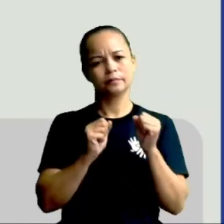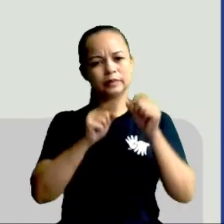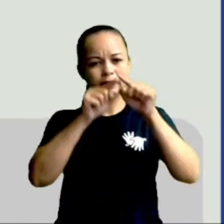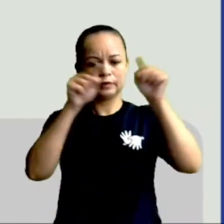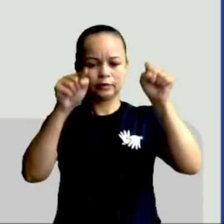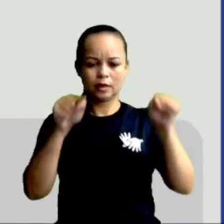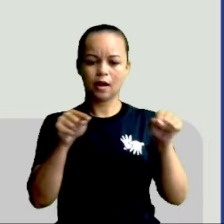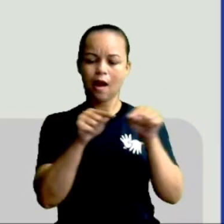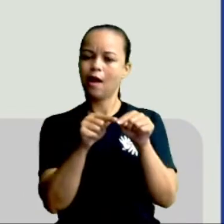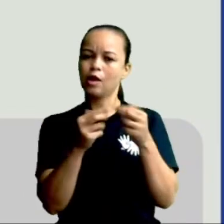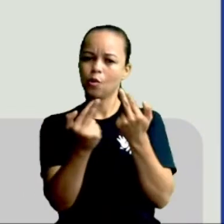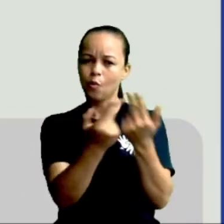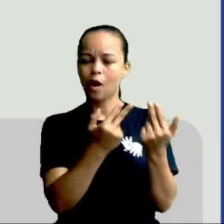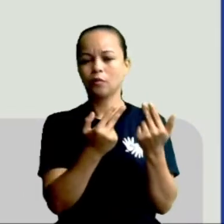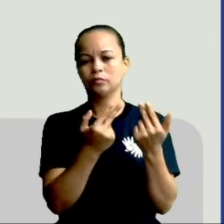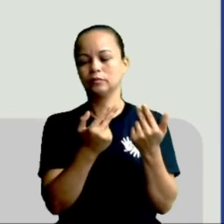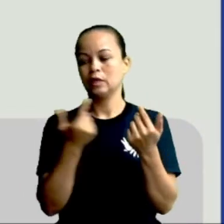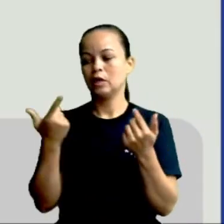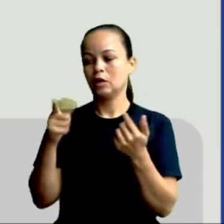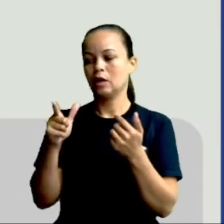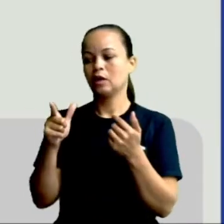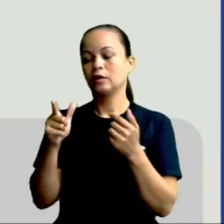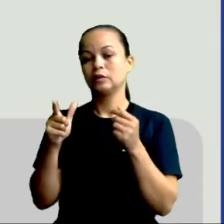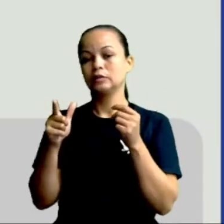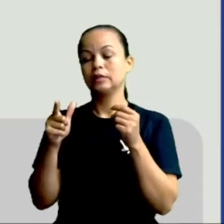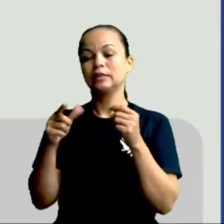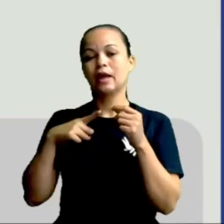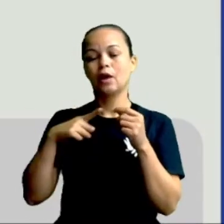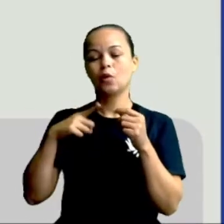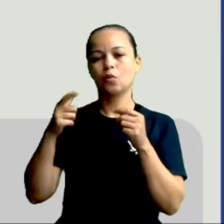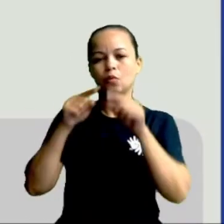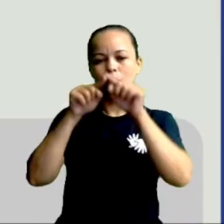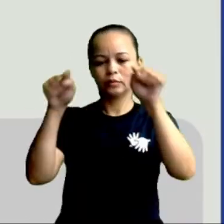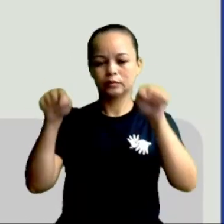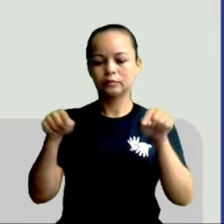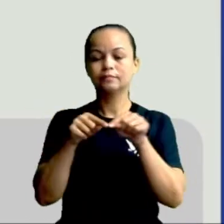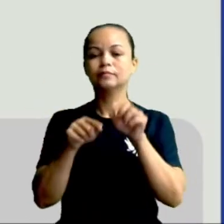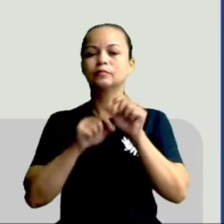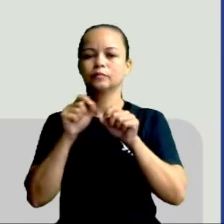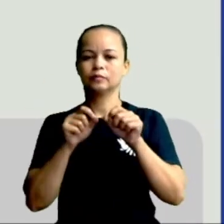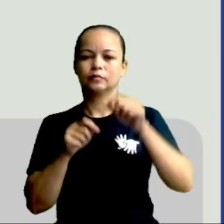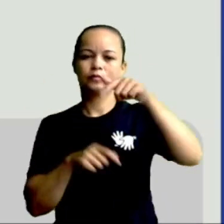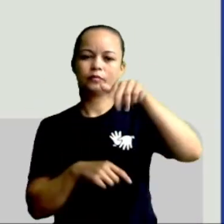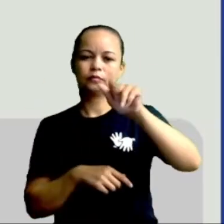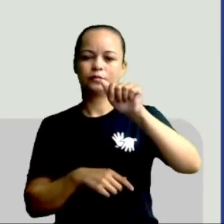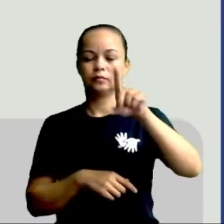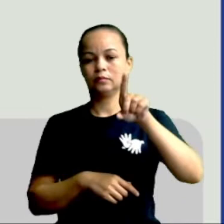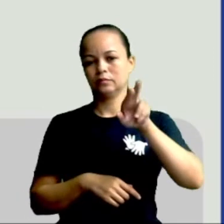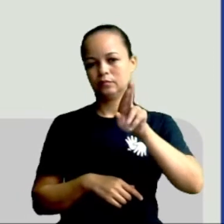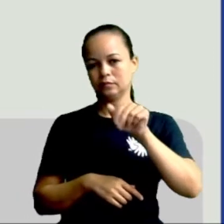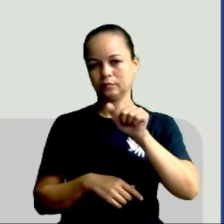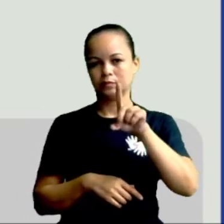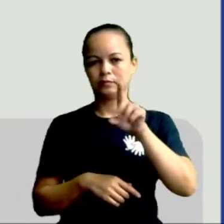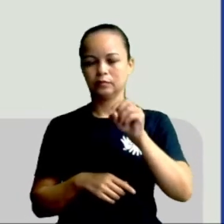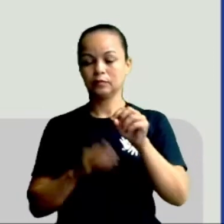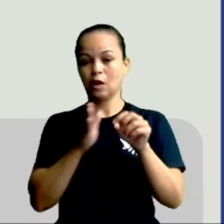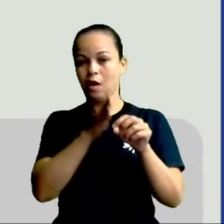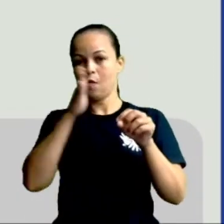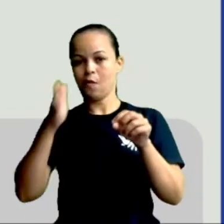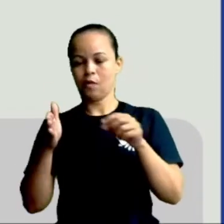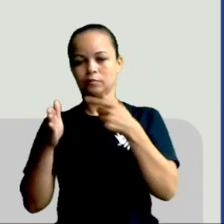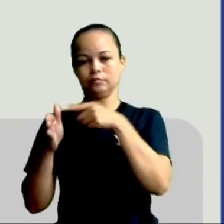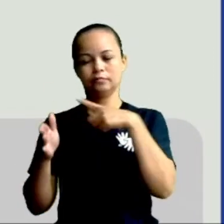lados iguais. E o quadrilátero, que tem todos os lados iguais, é o quadrado. Já do lado, nós temos